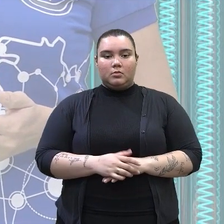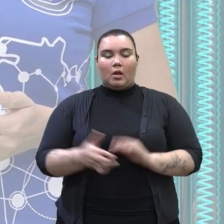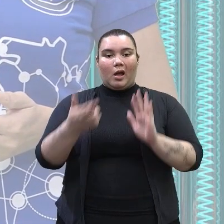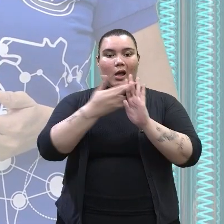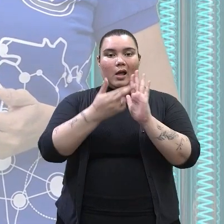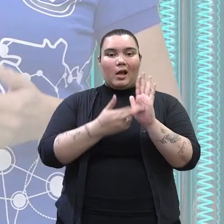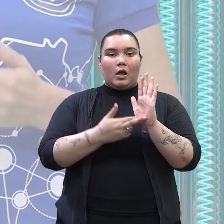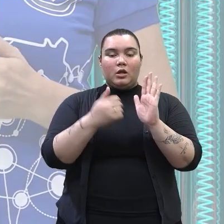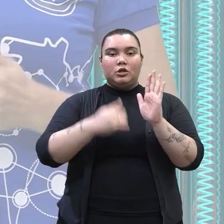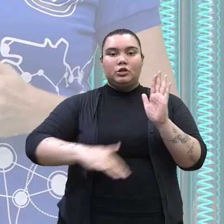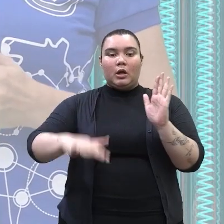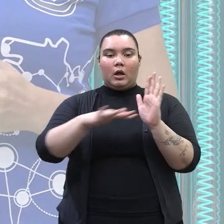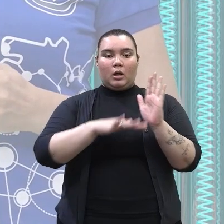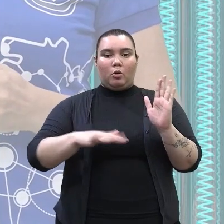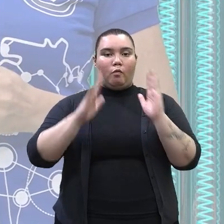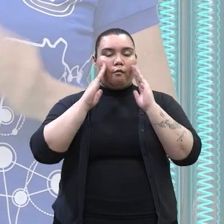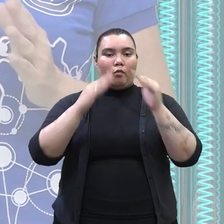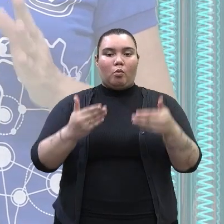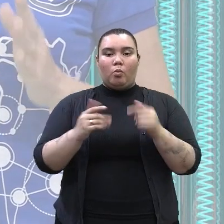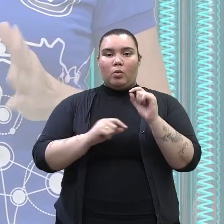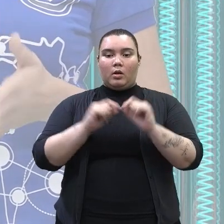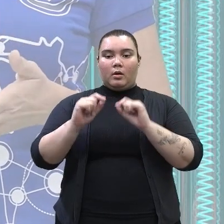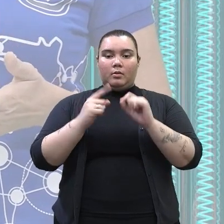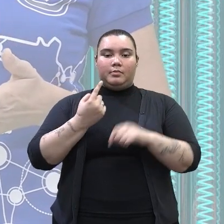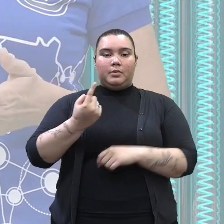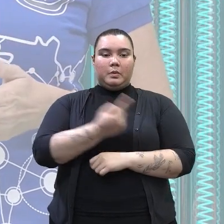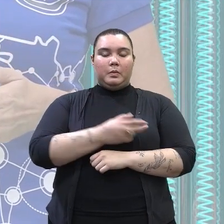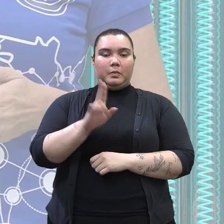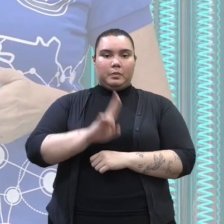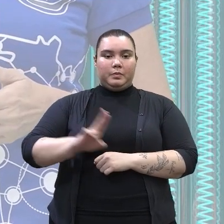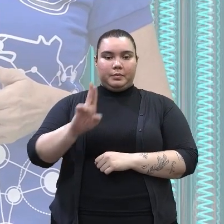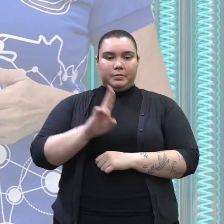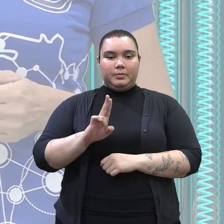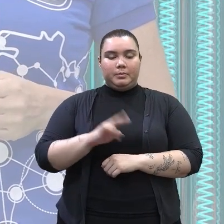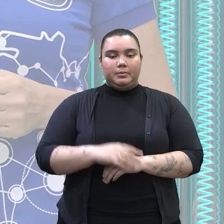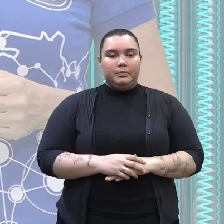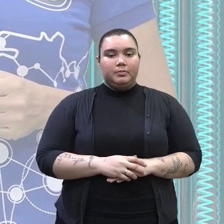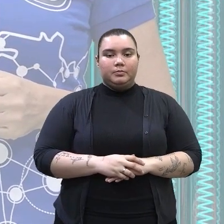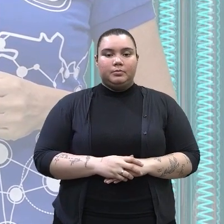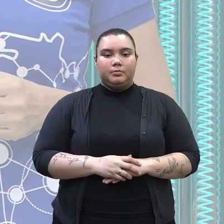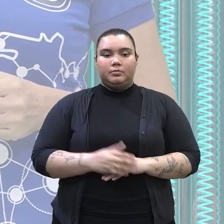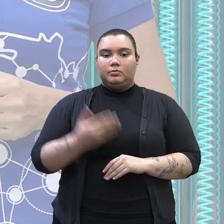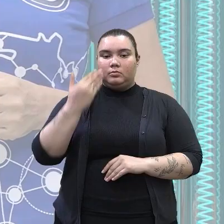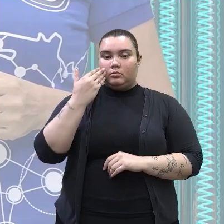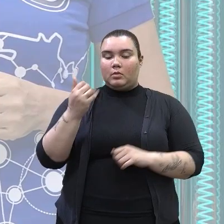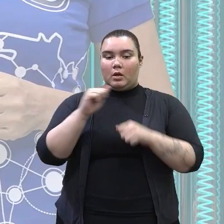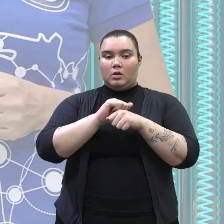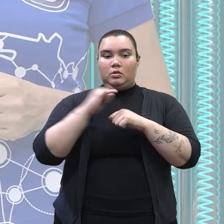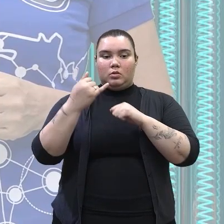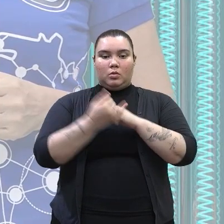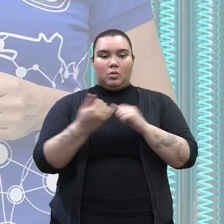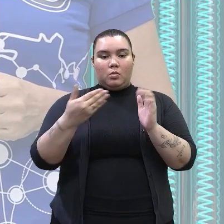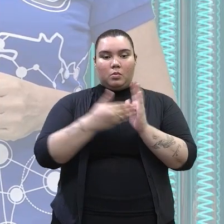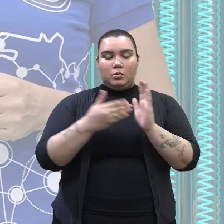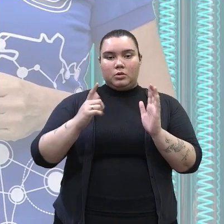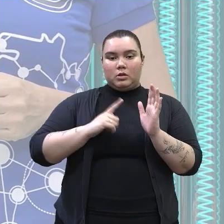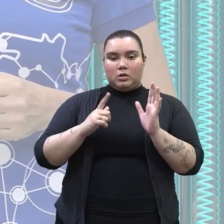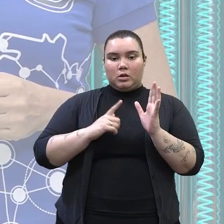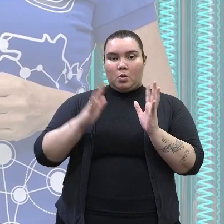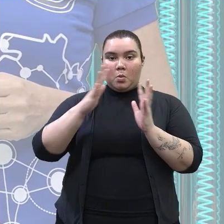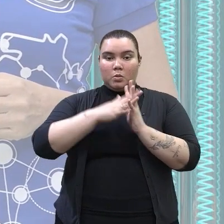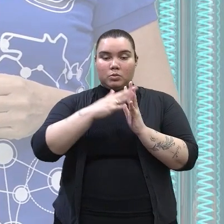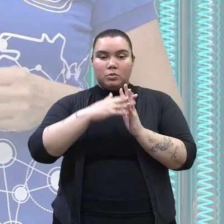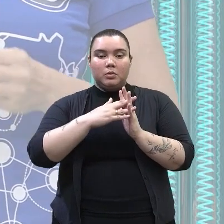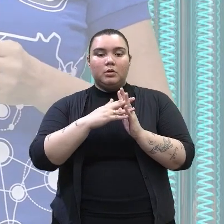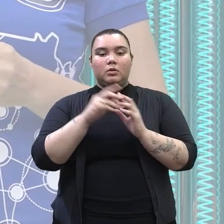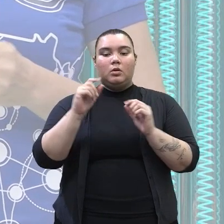regra geral. Do que se trata essa regra geral para a gente utilizar o superlativo? Então, os adjetivos terminados em consoantes